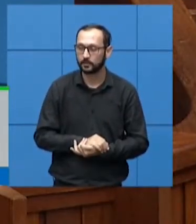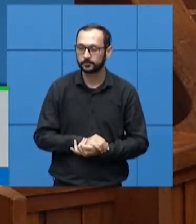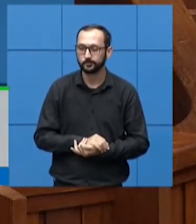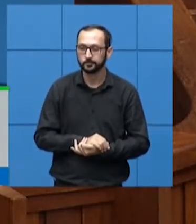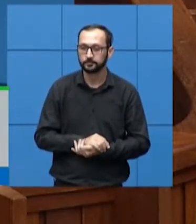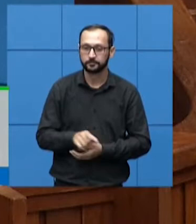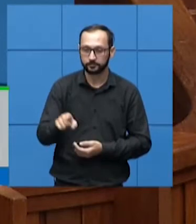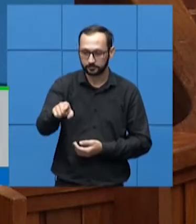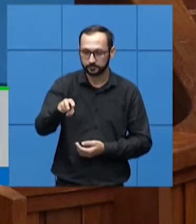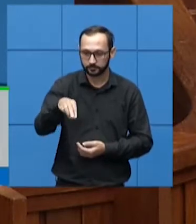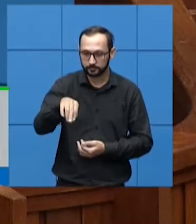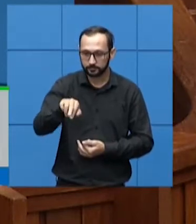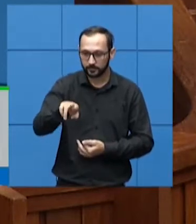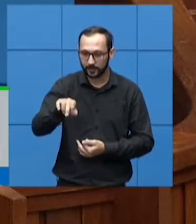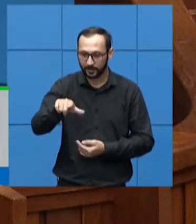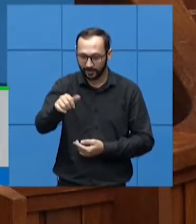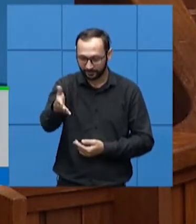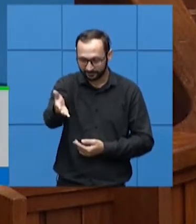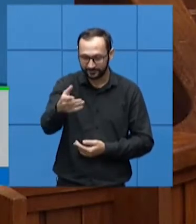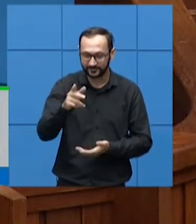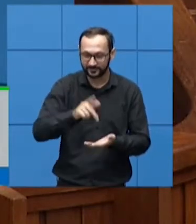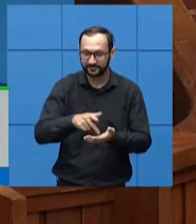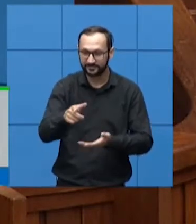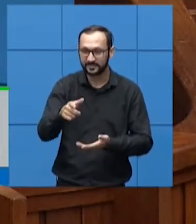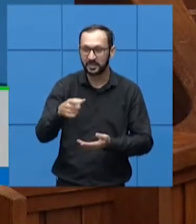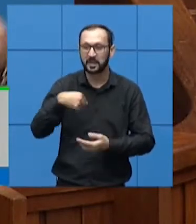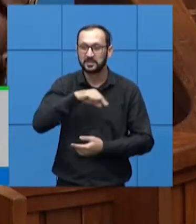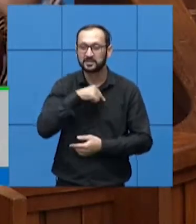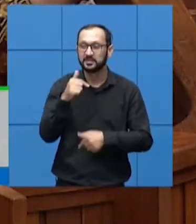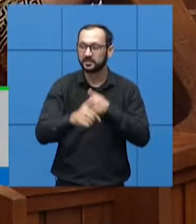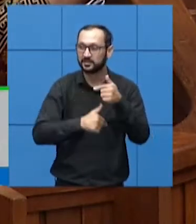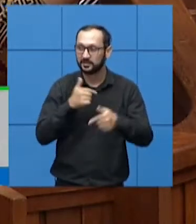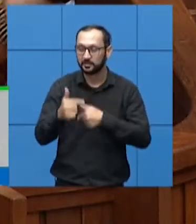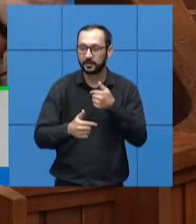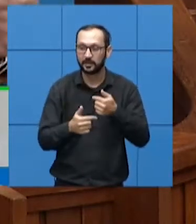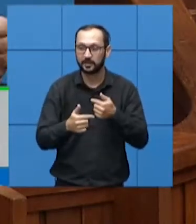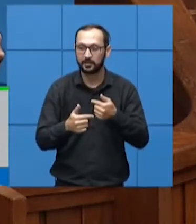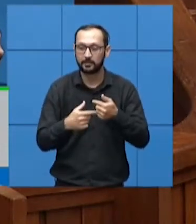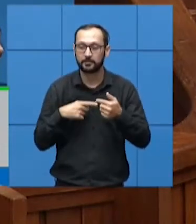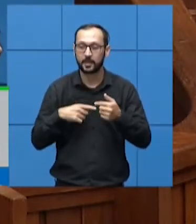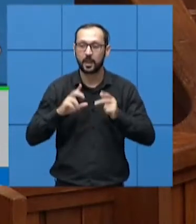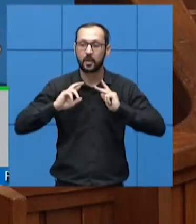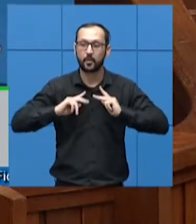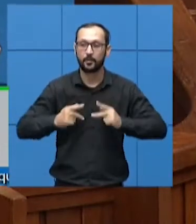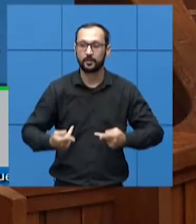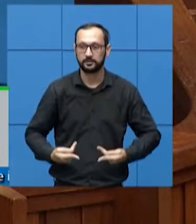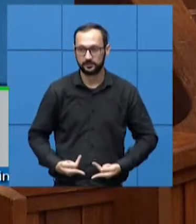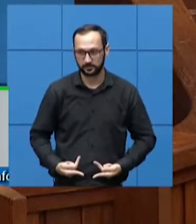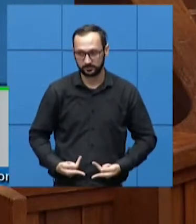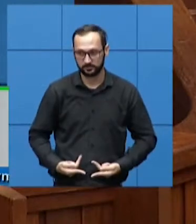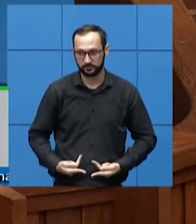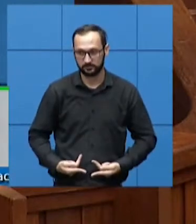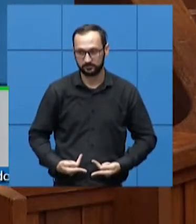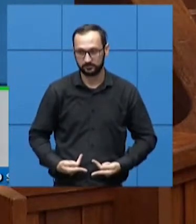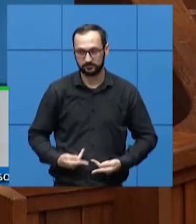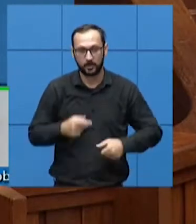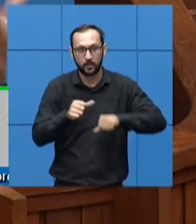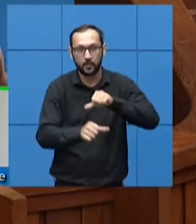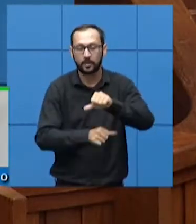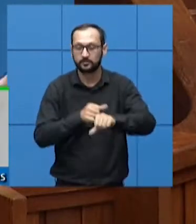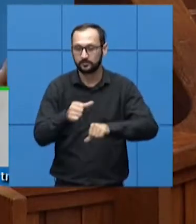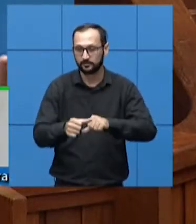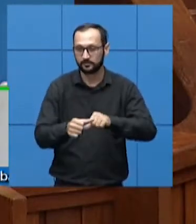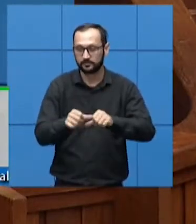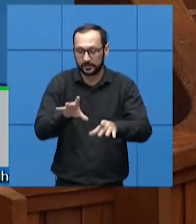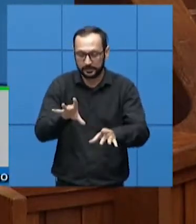não é, Mirela, a ideia de que nós trabalhamos também assim pela humanização. E a